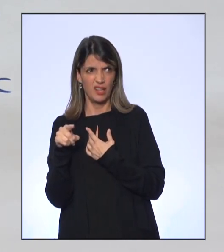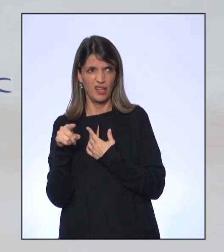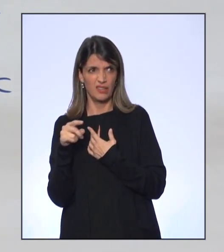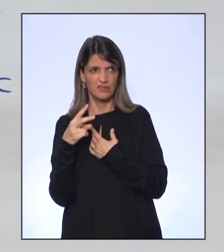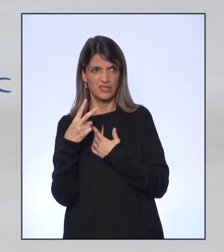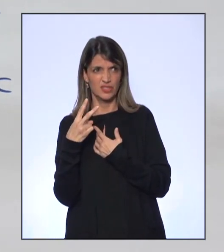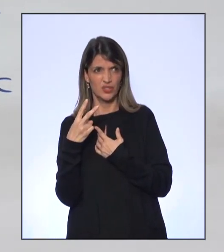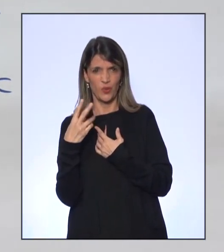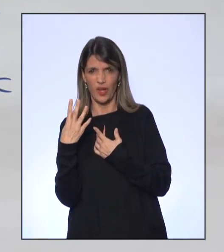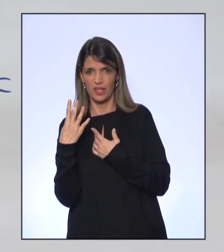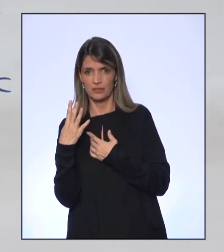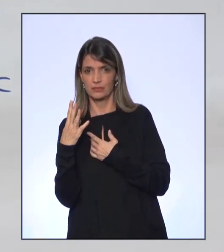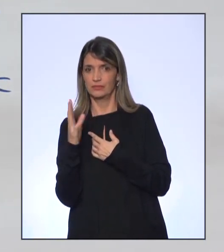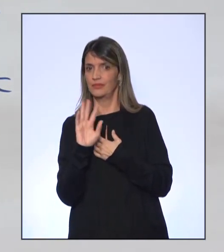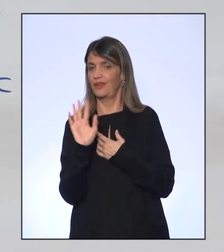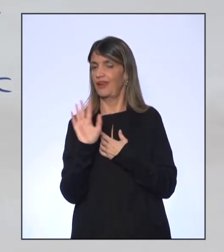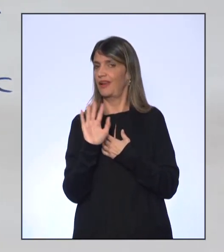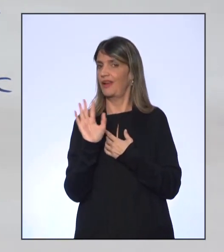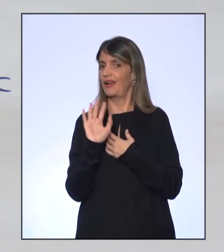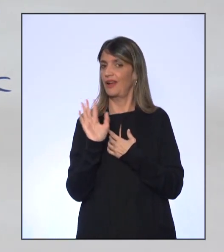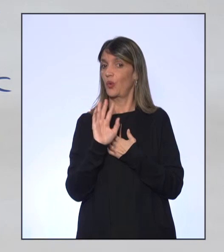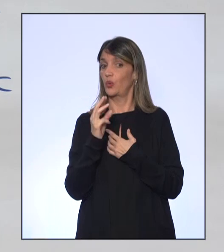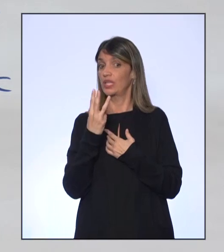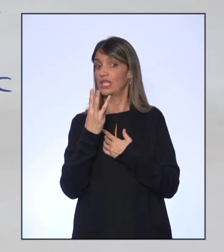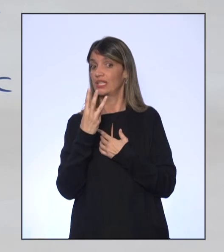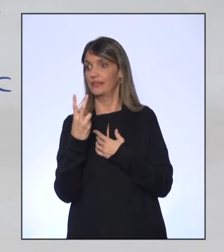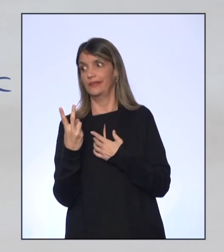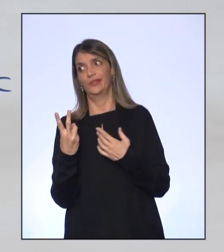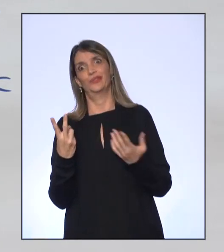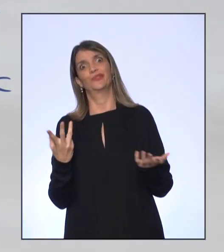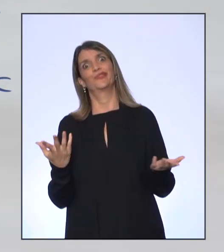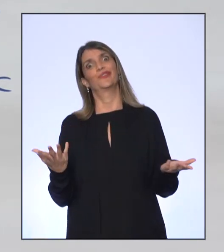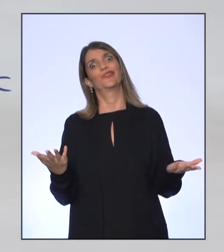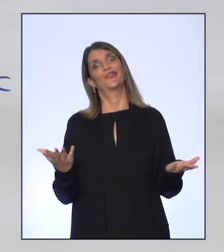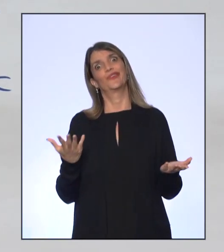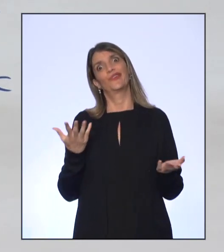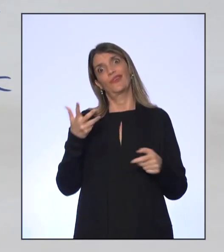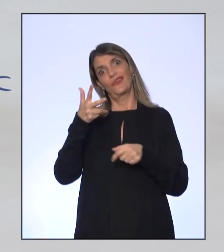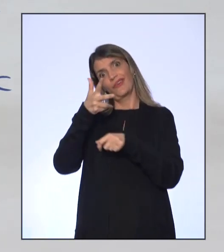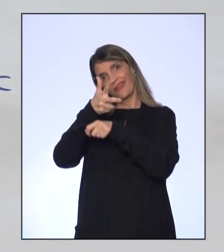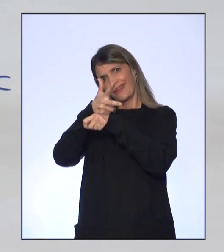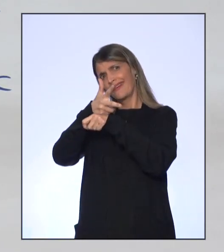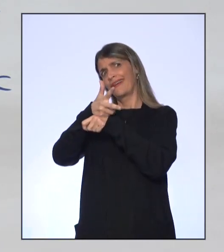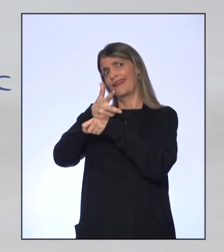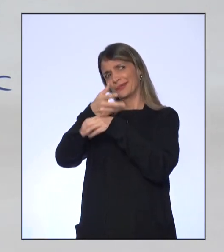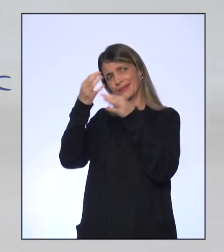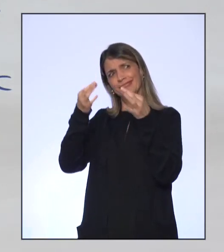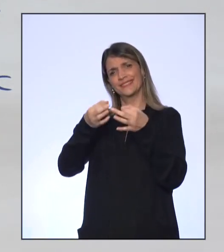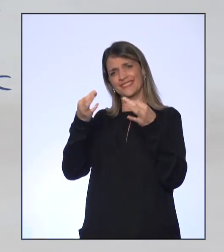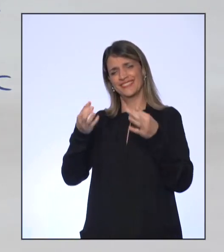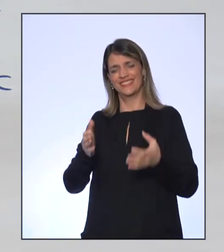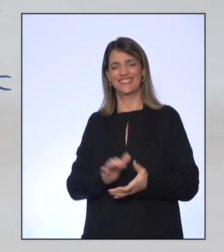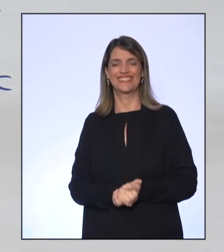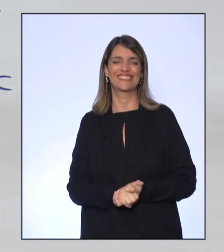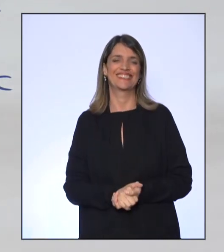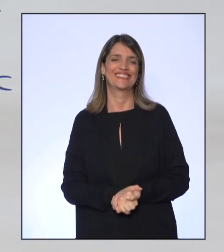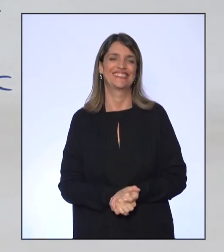24? Não, dá quanto? 32. Boa, câmera. Isso aí, 32. E